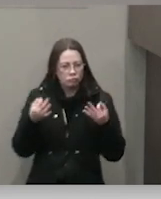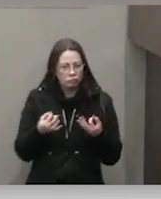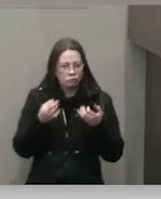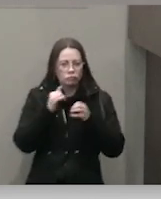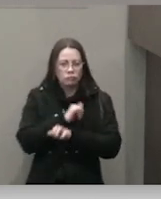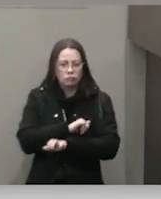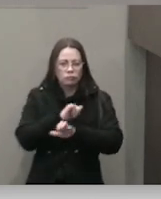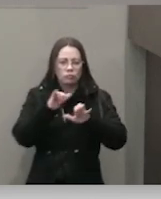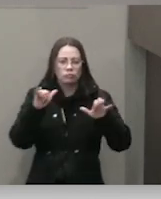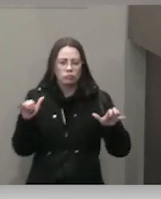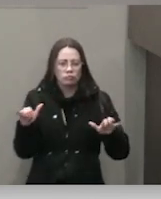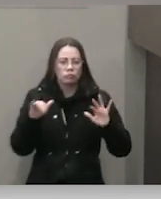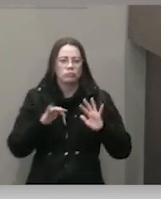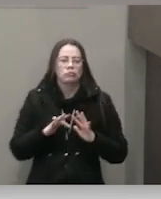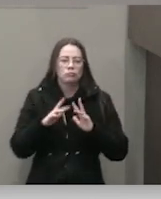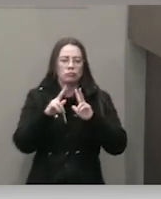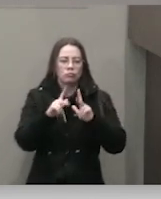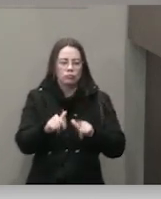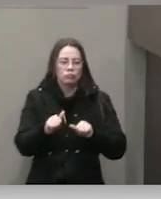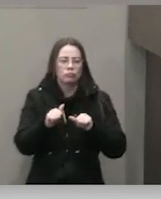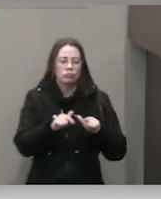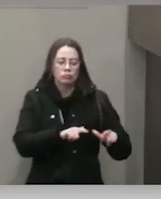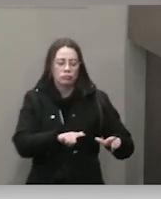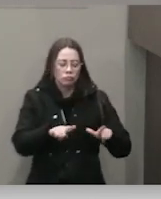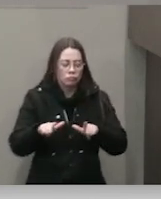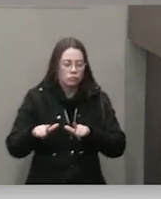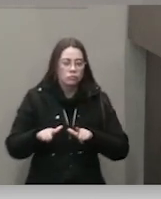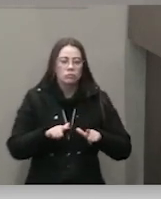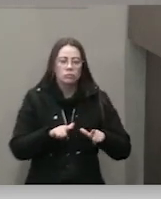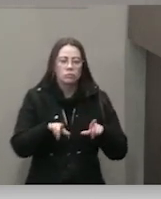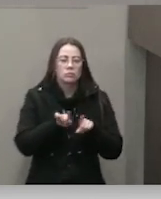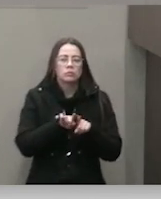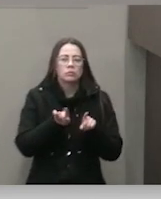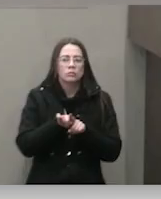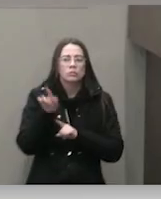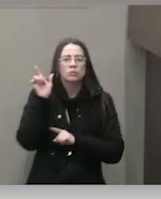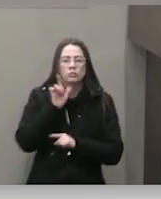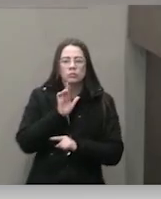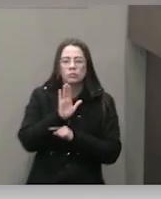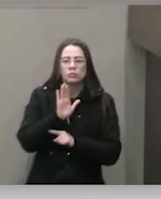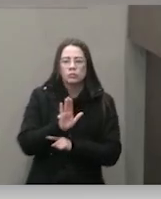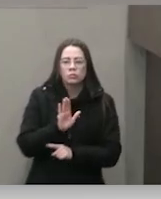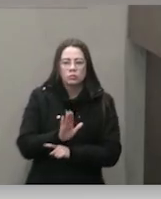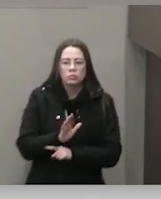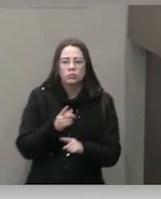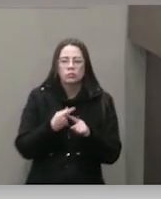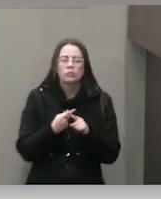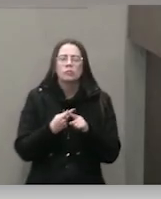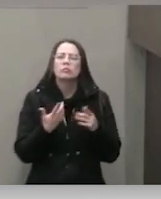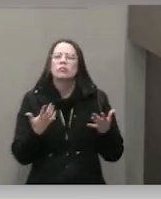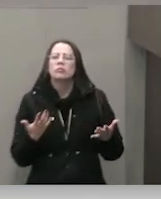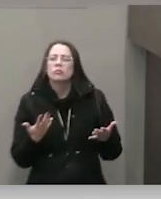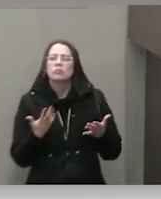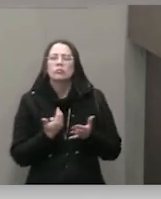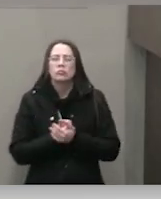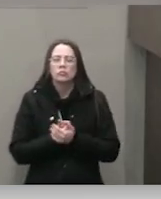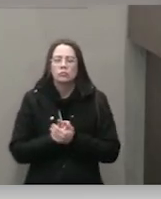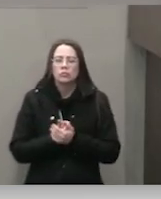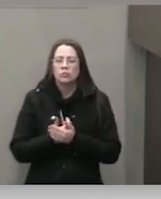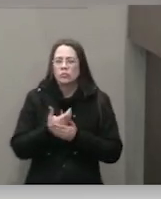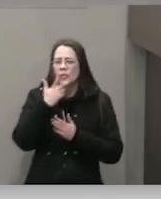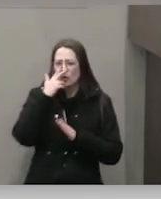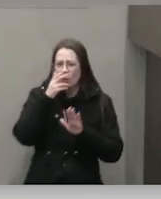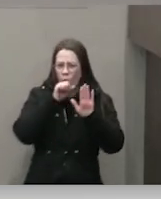imprensa, à mídia e a todos os órgãos que assim couber. Porque